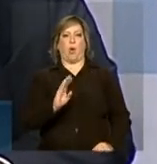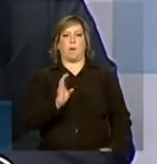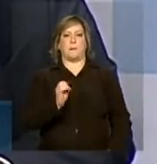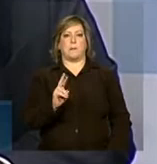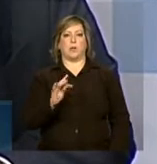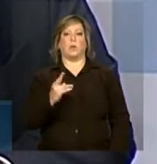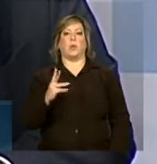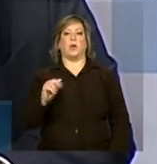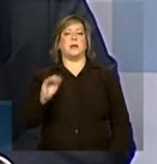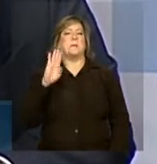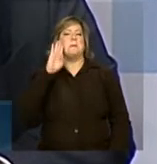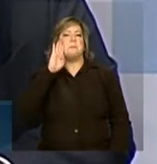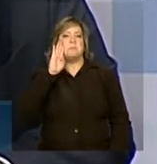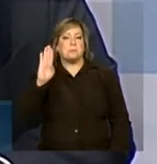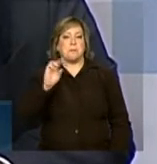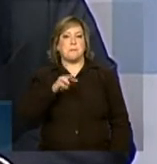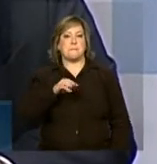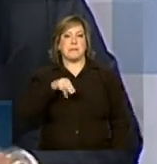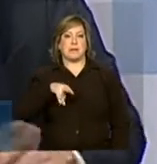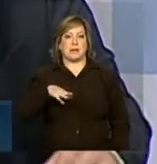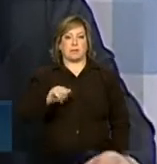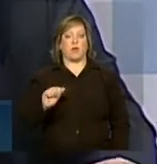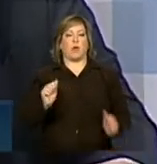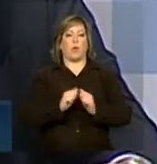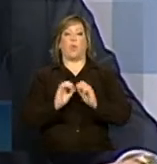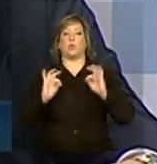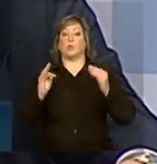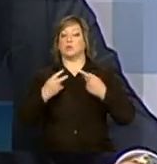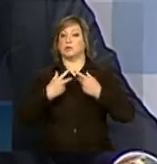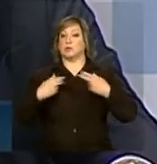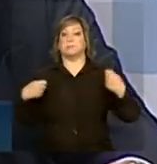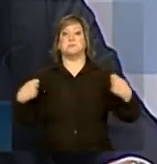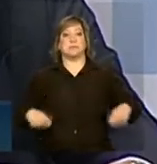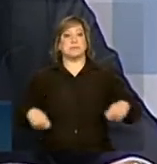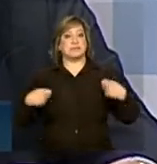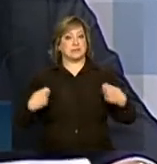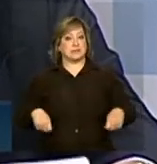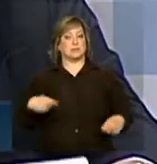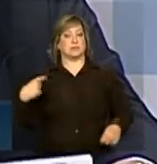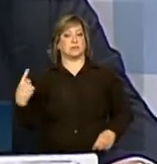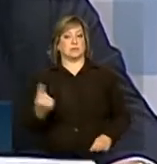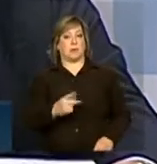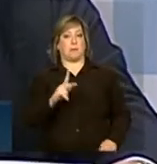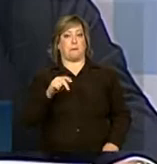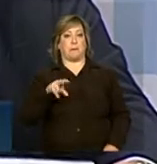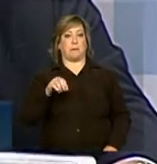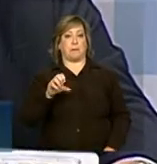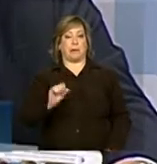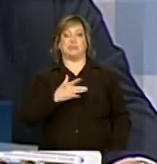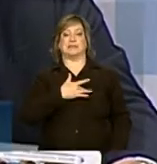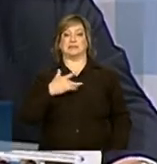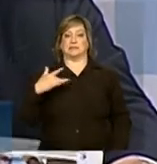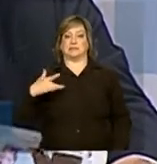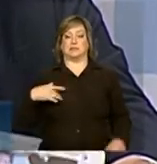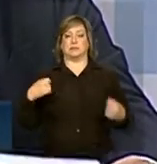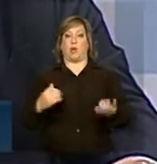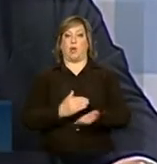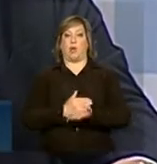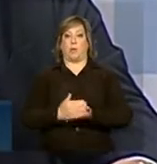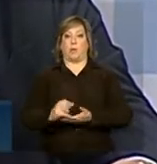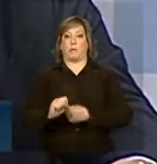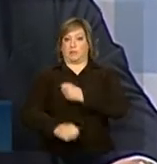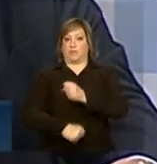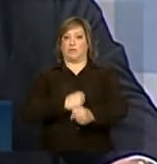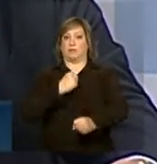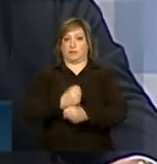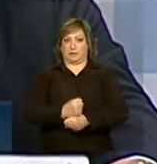mínima com todos os procedimentos que deverão ser cobertos pelos planos de saúde a partir de